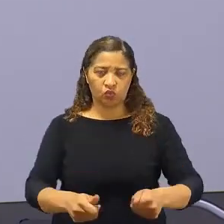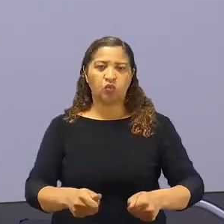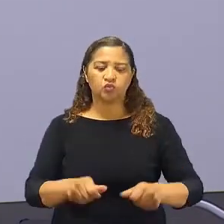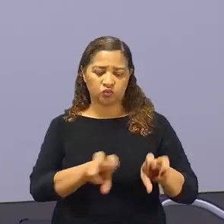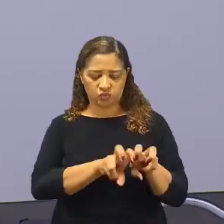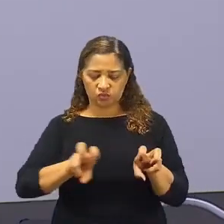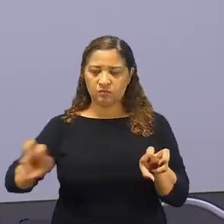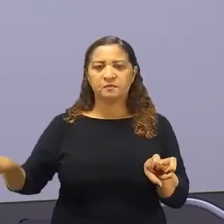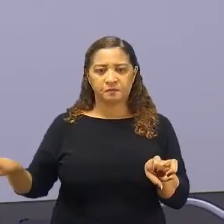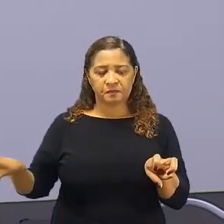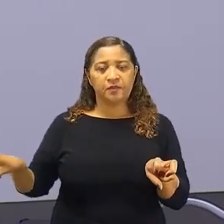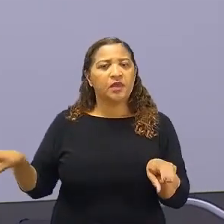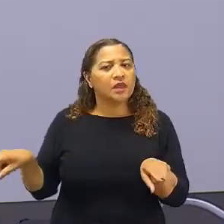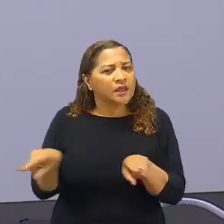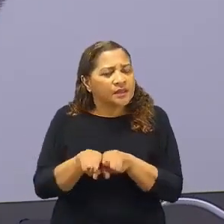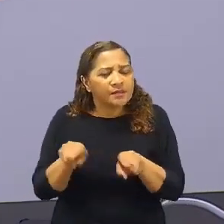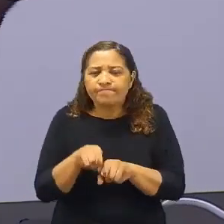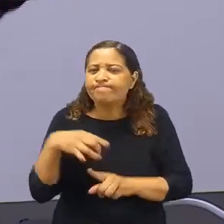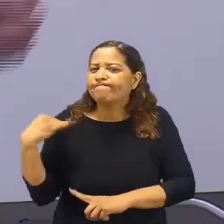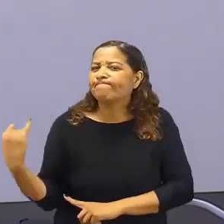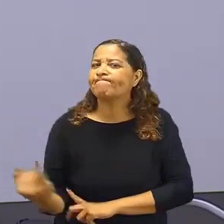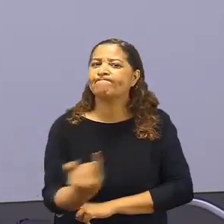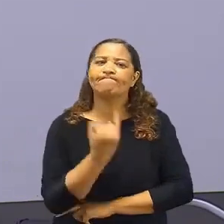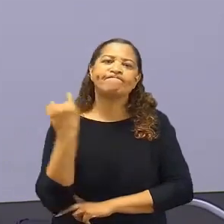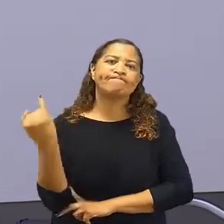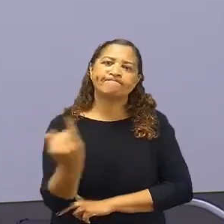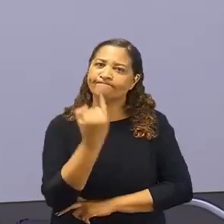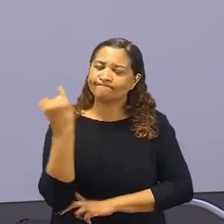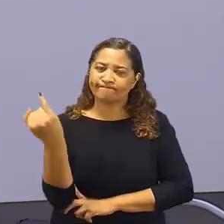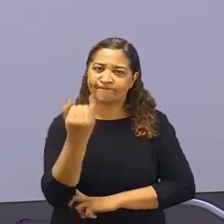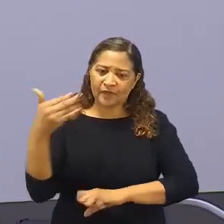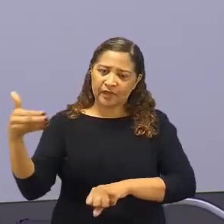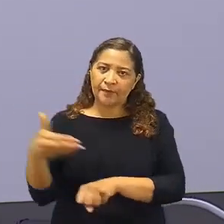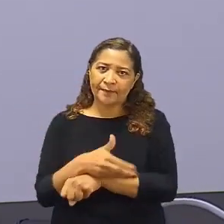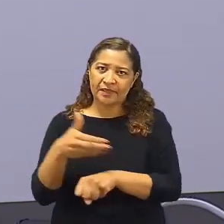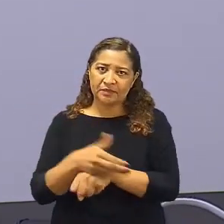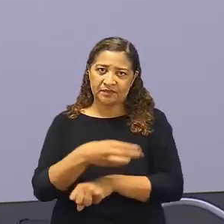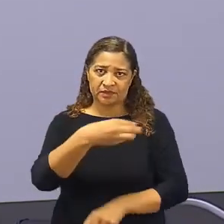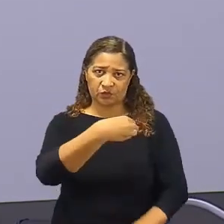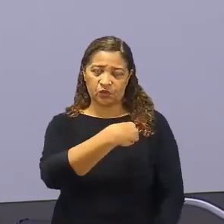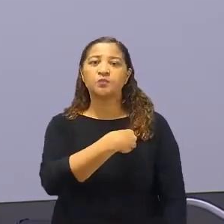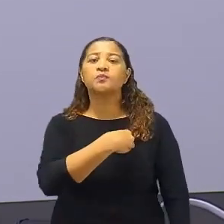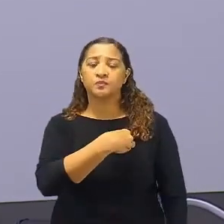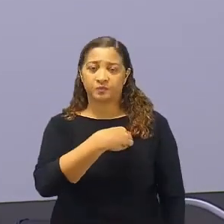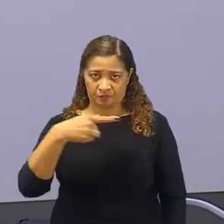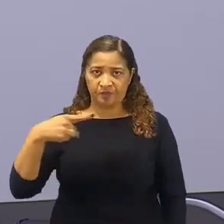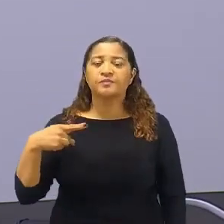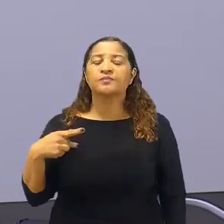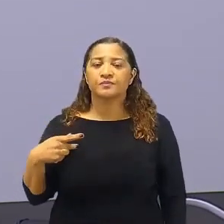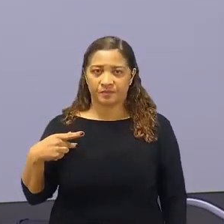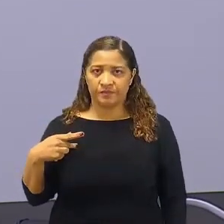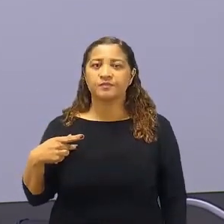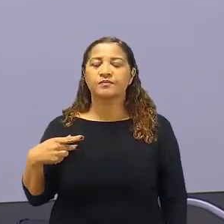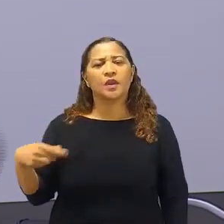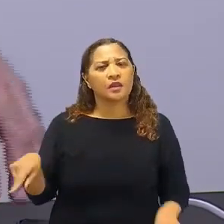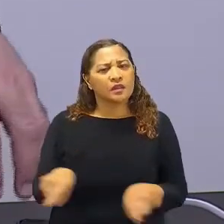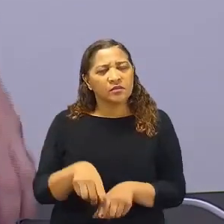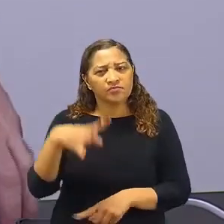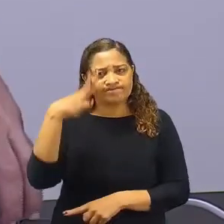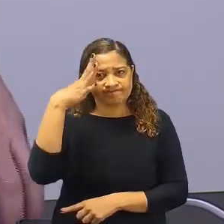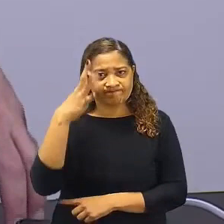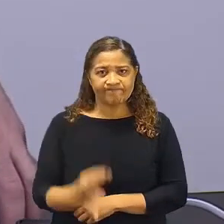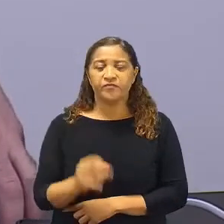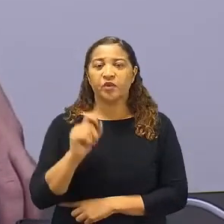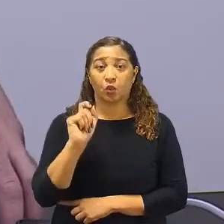mesa. Importantíssimo a participação do Ministério Público pela 9ª Promotoria, e tenho certeza que